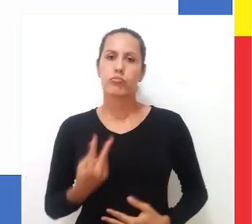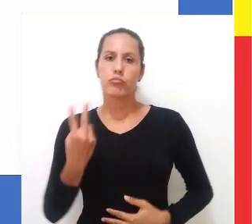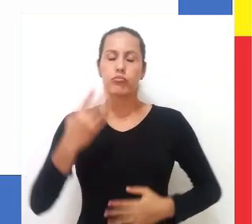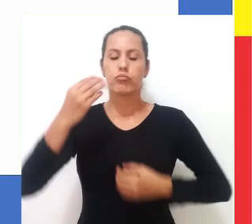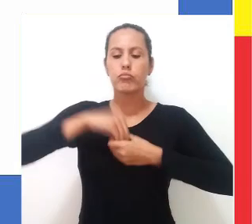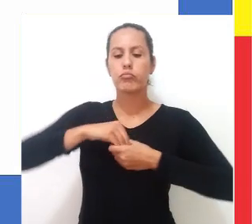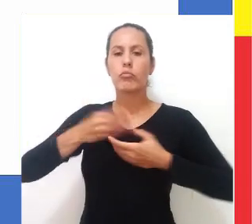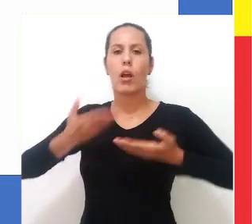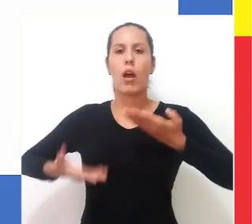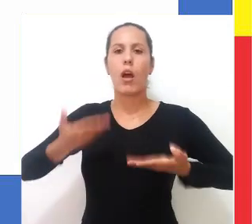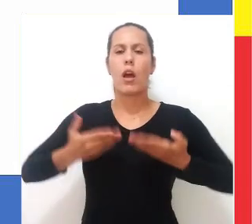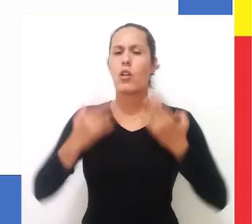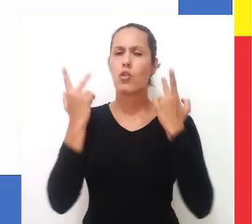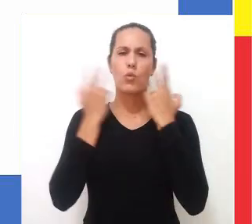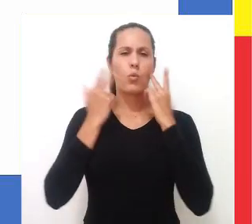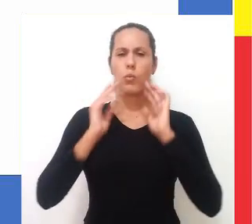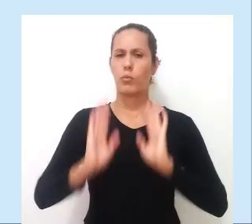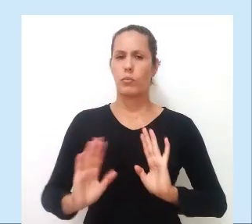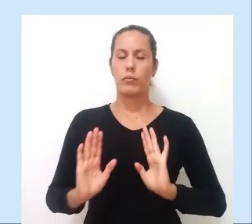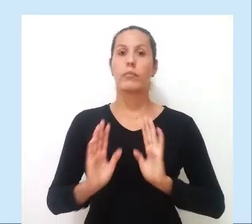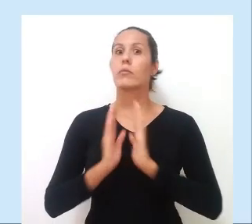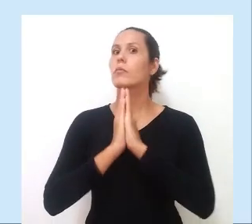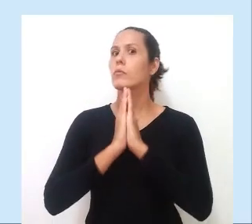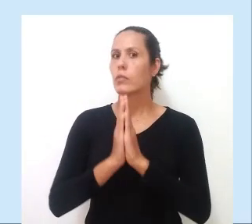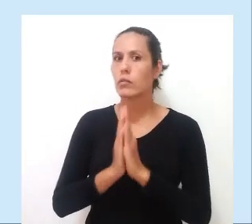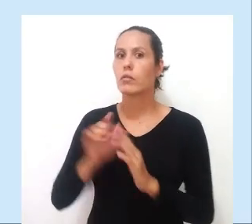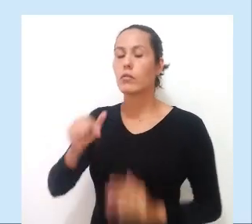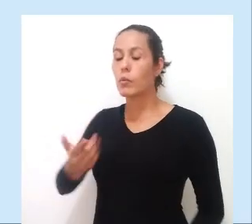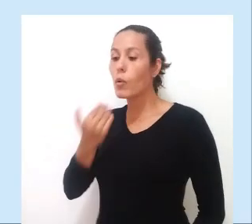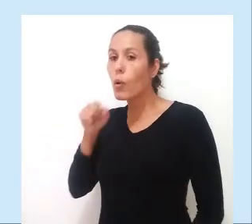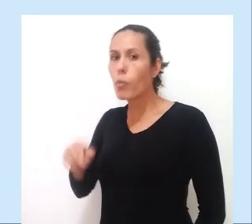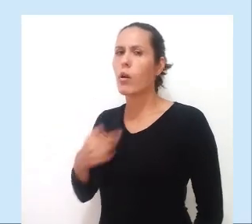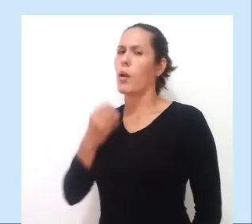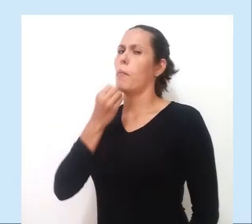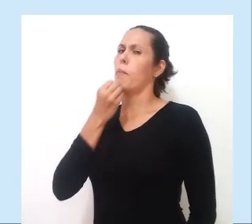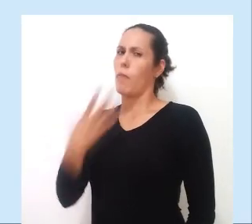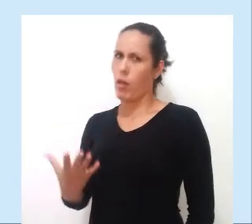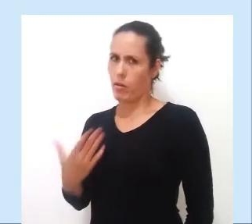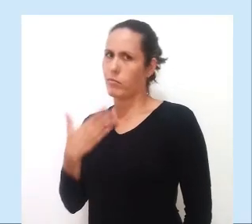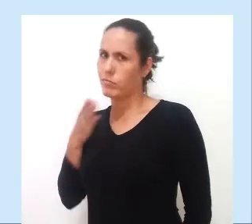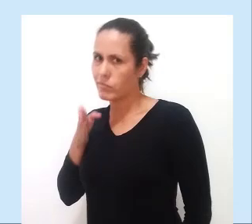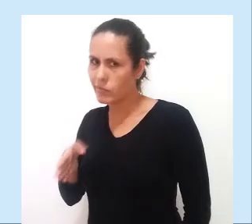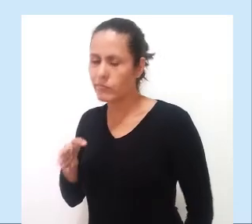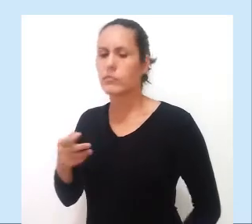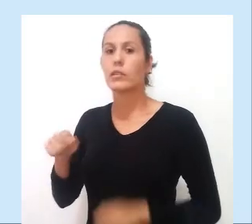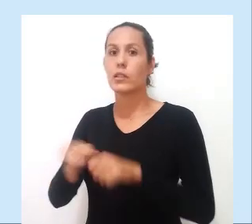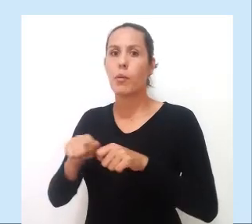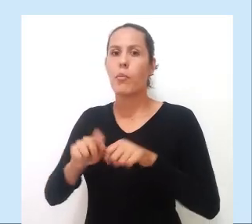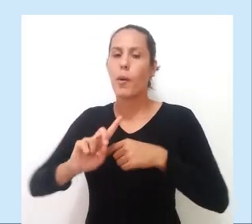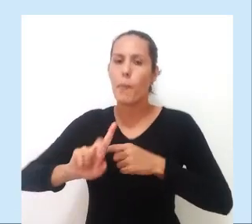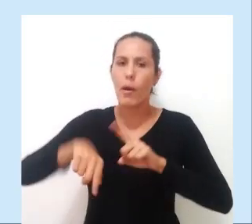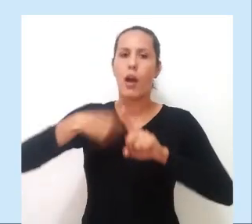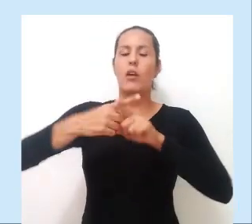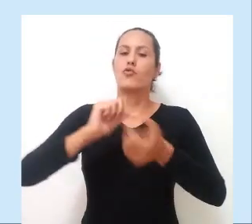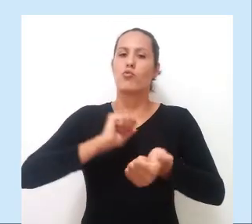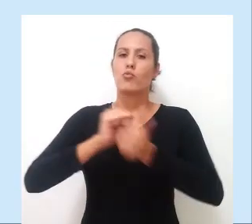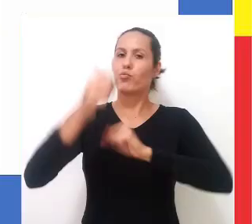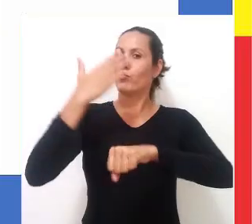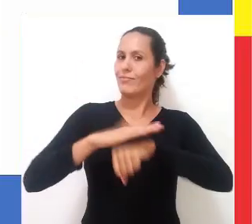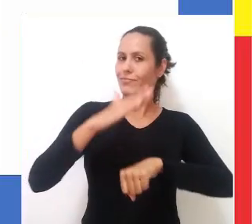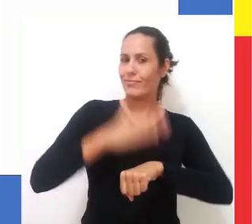do teu organismo muito bem equilibrados. Então, vamos nos alimentar bem e procurar fazer exercício